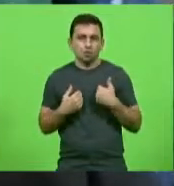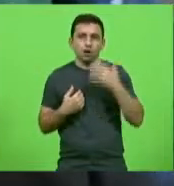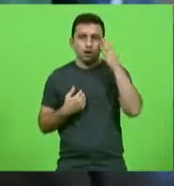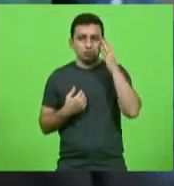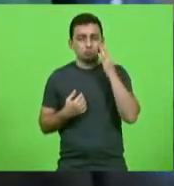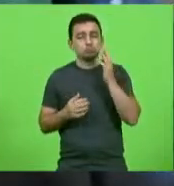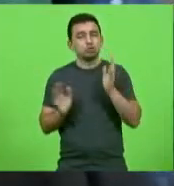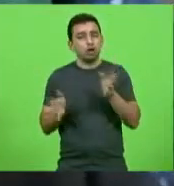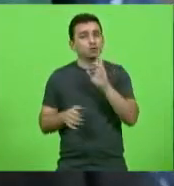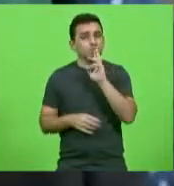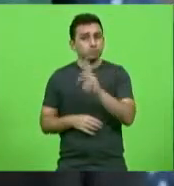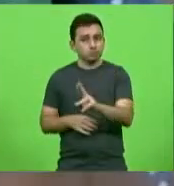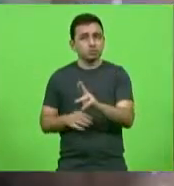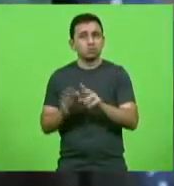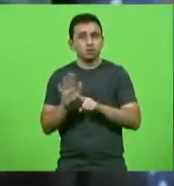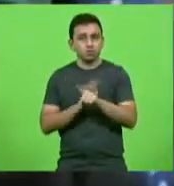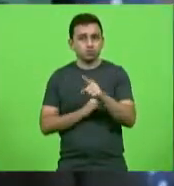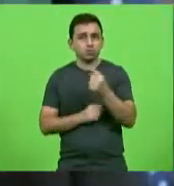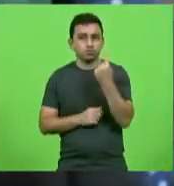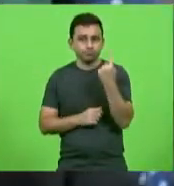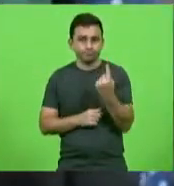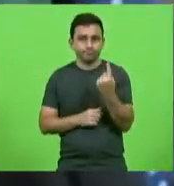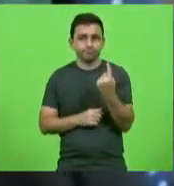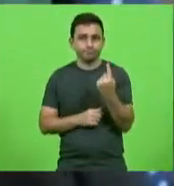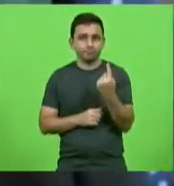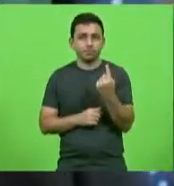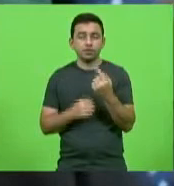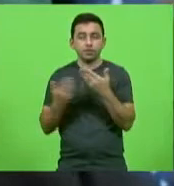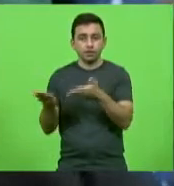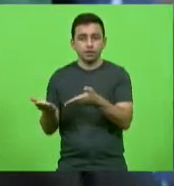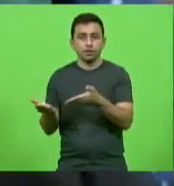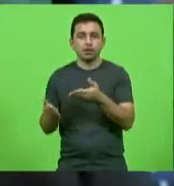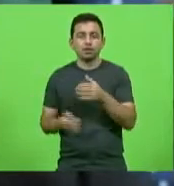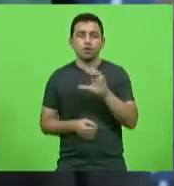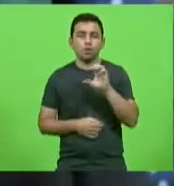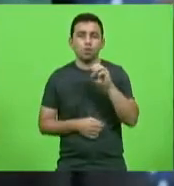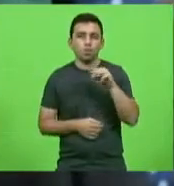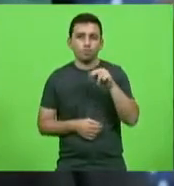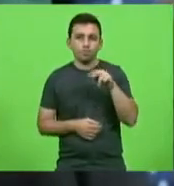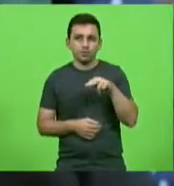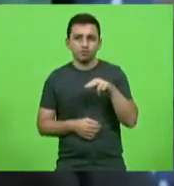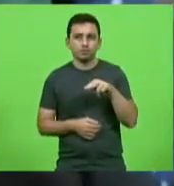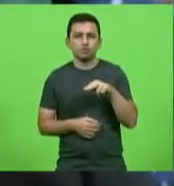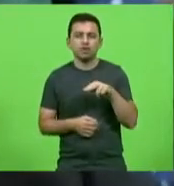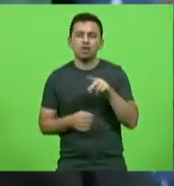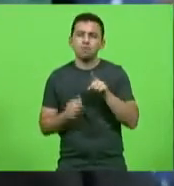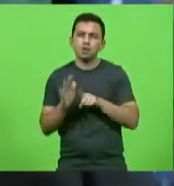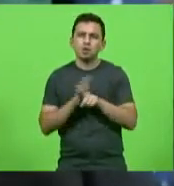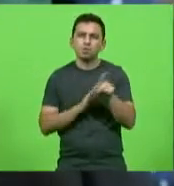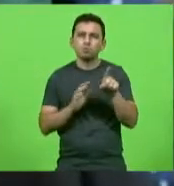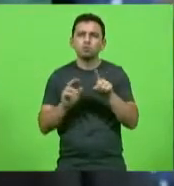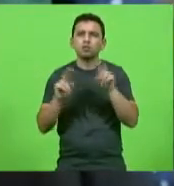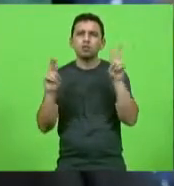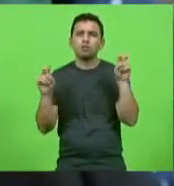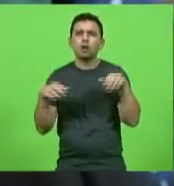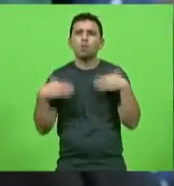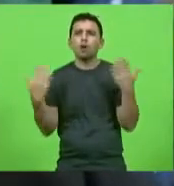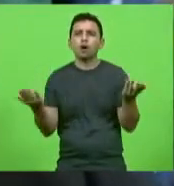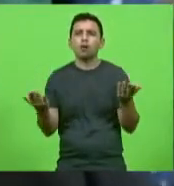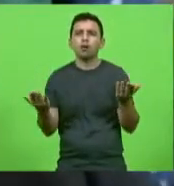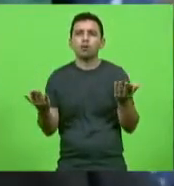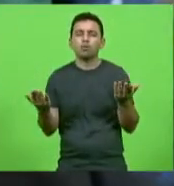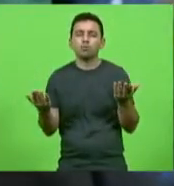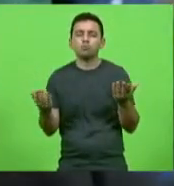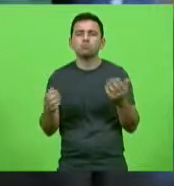respondido o questionamento 1, em que Vossa Excelência, que foi o doutor Comim, pergunta sobre qual o assunto teria sido